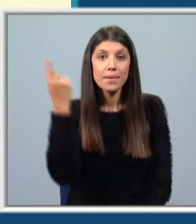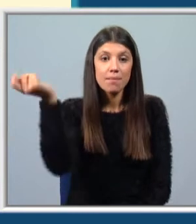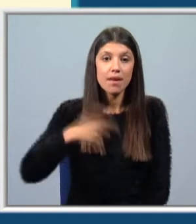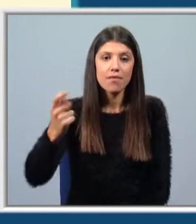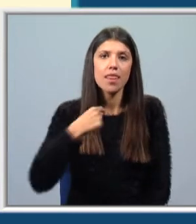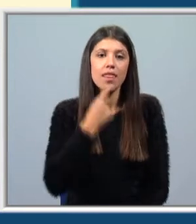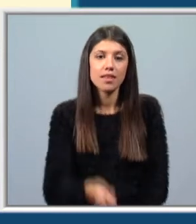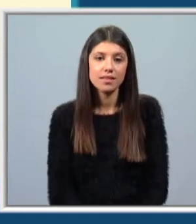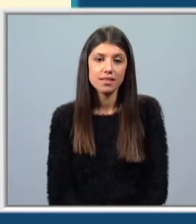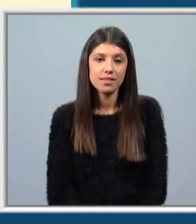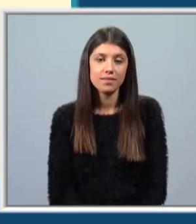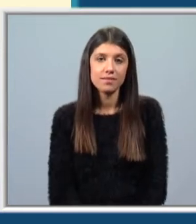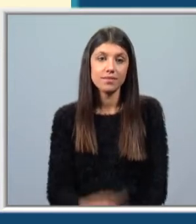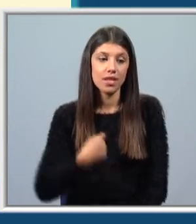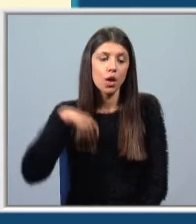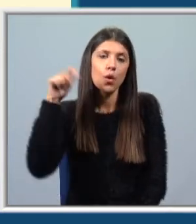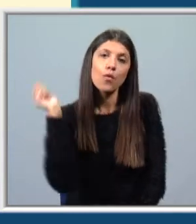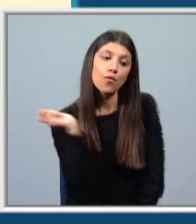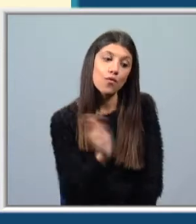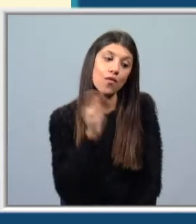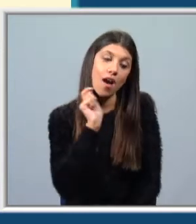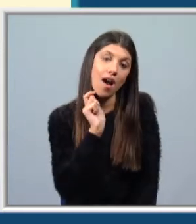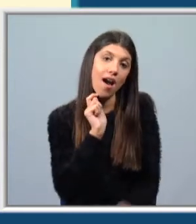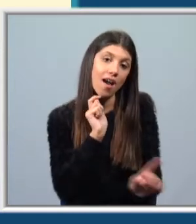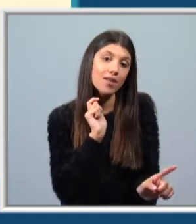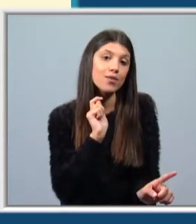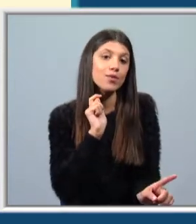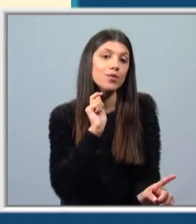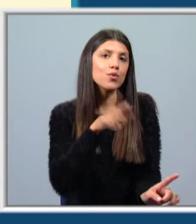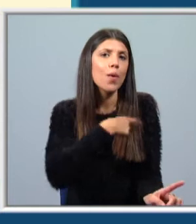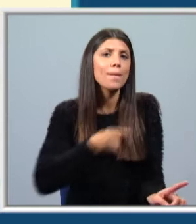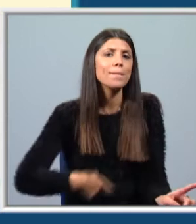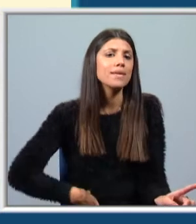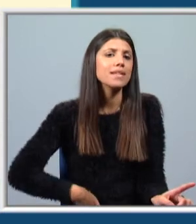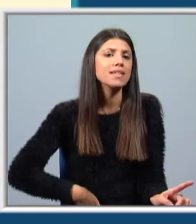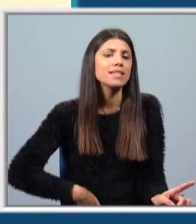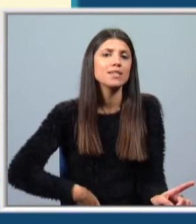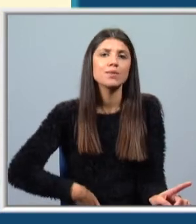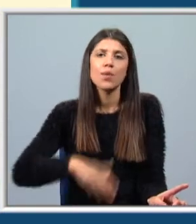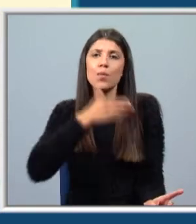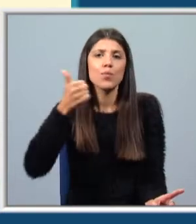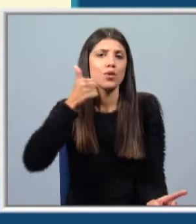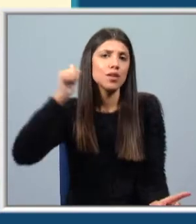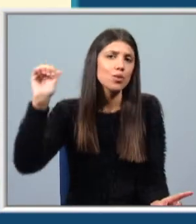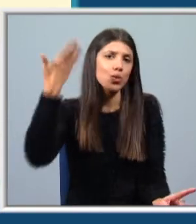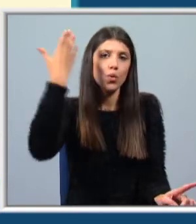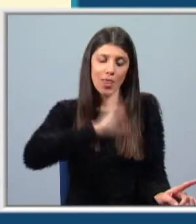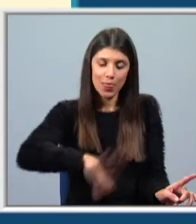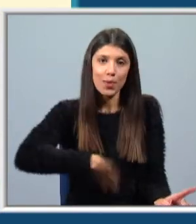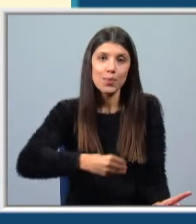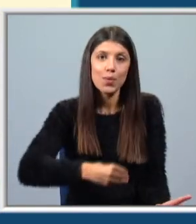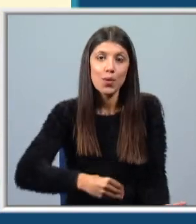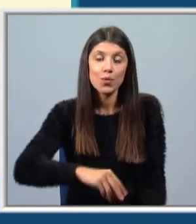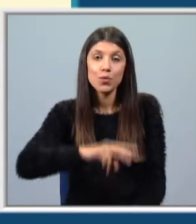fada disse: Eu te fado para que sejas o príncipe mais formoso do mundo.